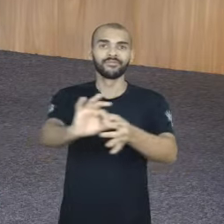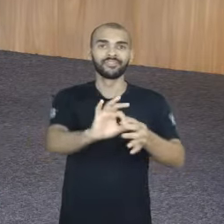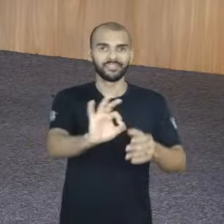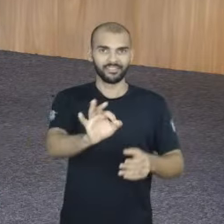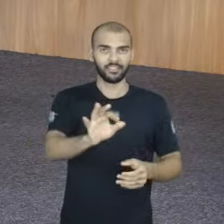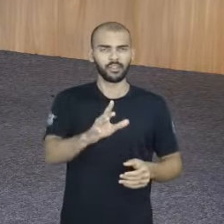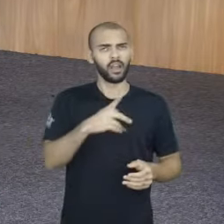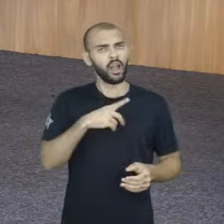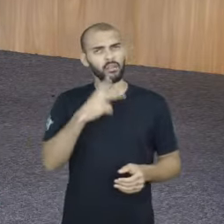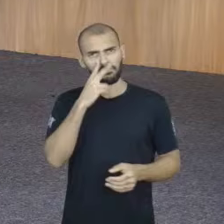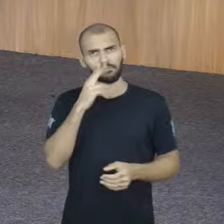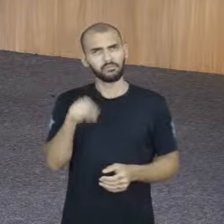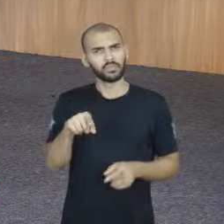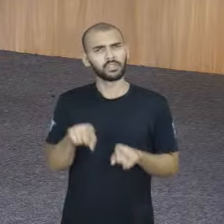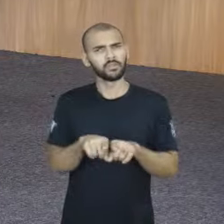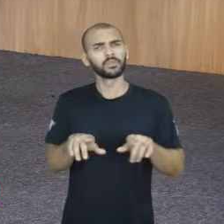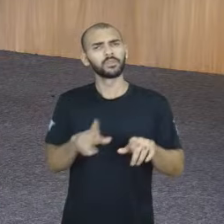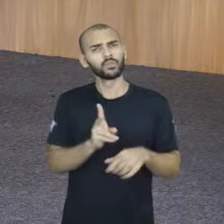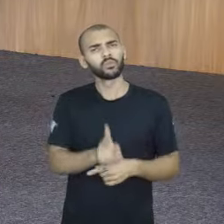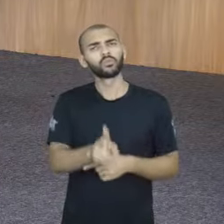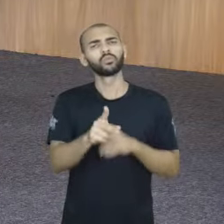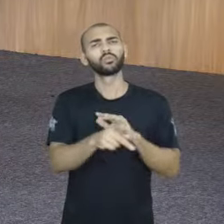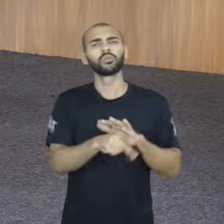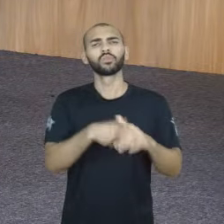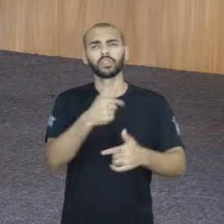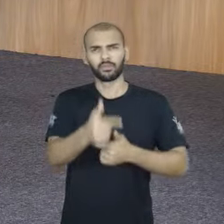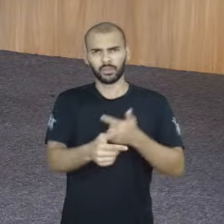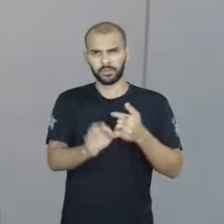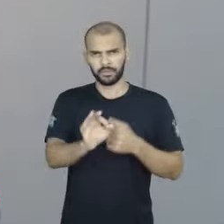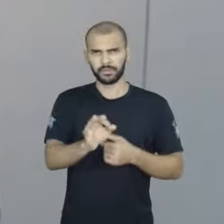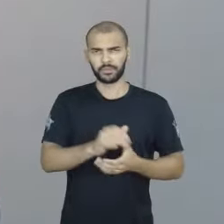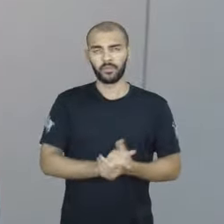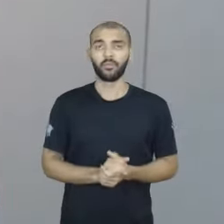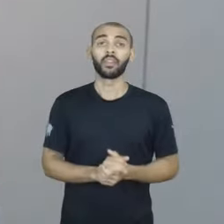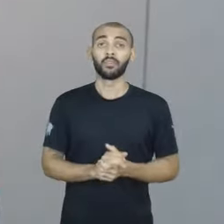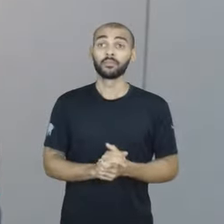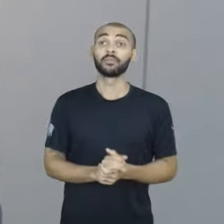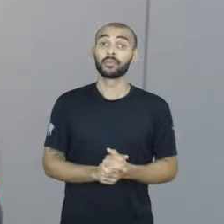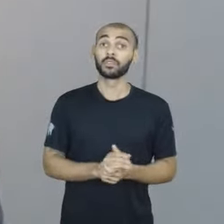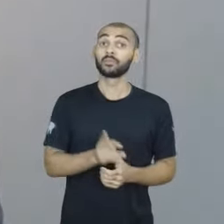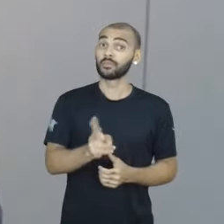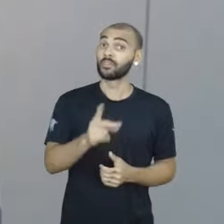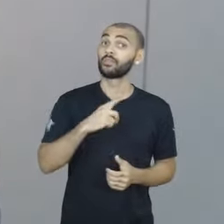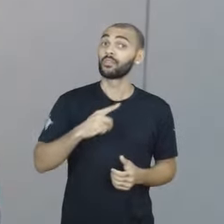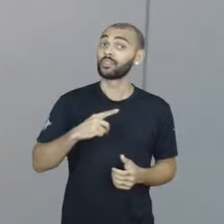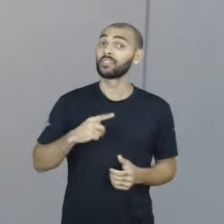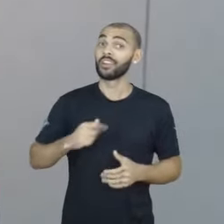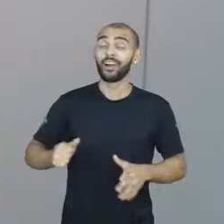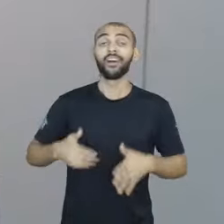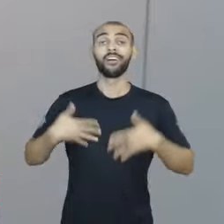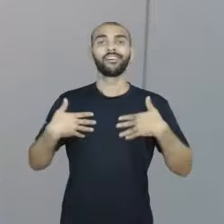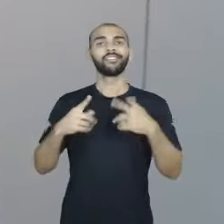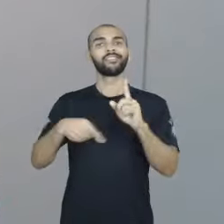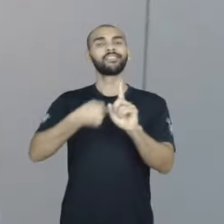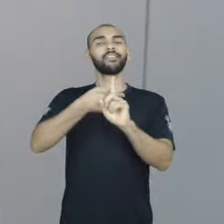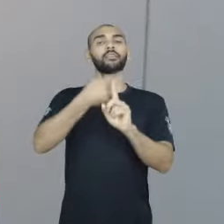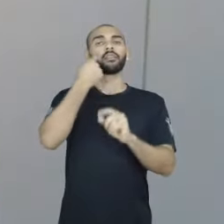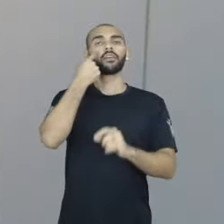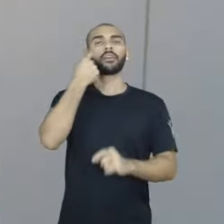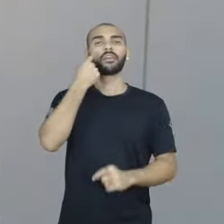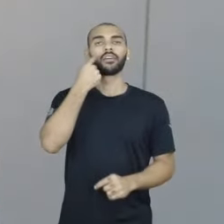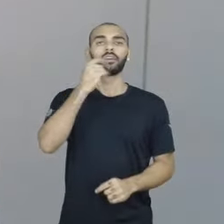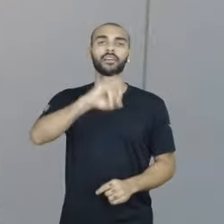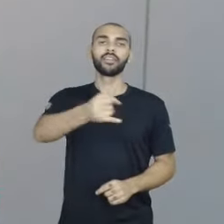empregos? Veja, mais uma vez aqui nós estamos sendo surpreendidos positivamente, né? Janeiro já havia